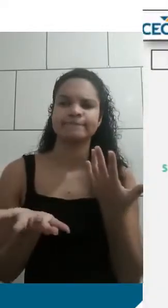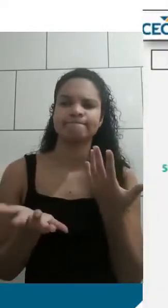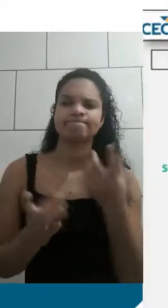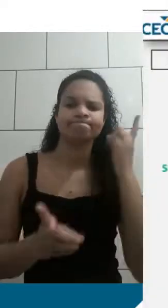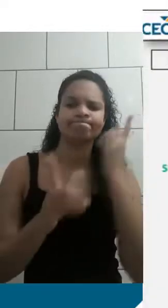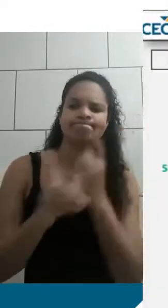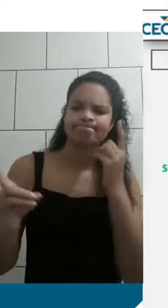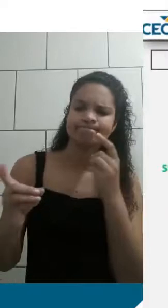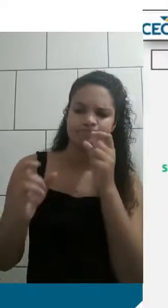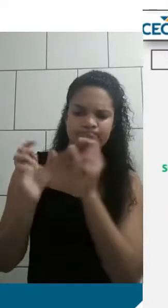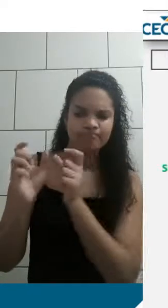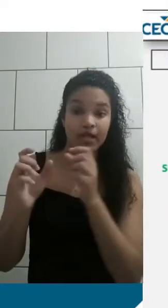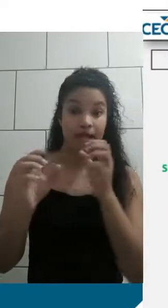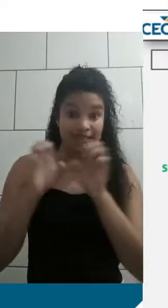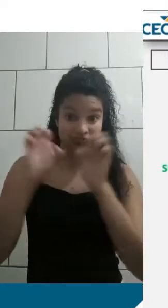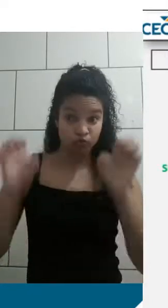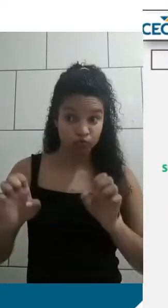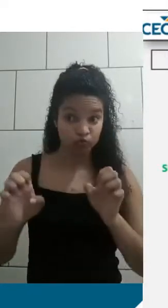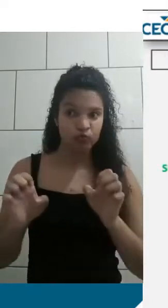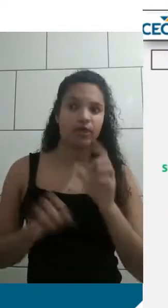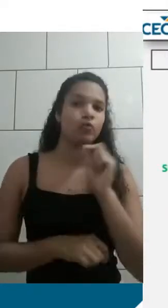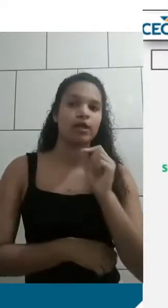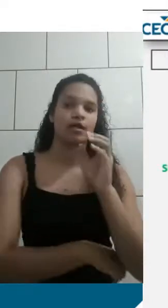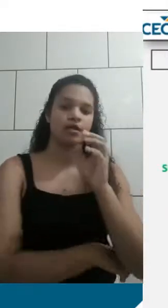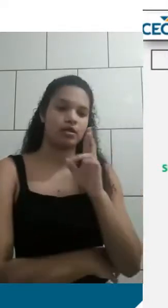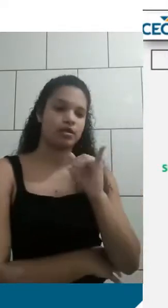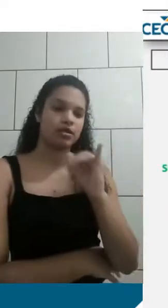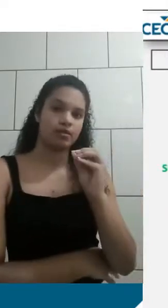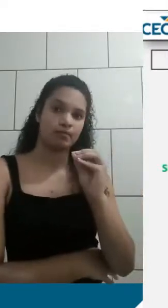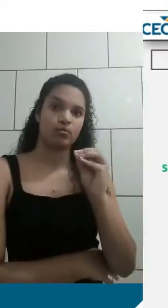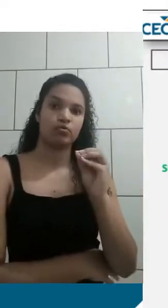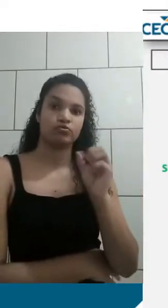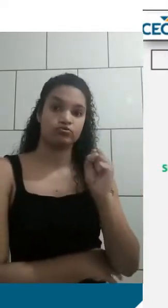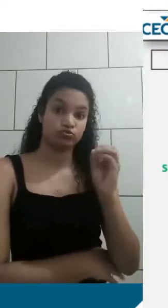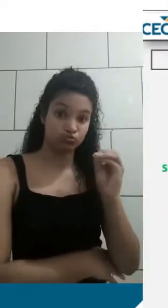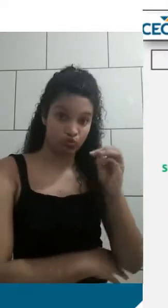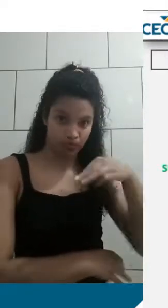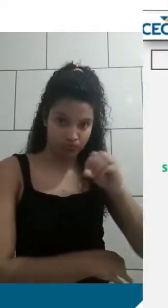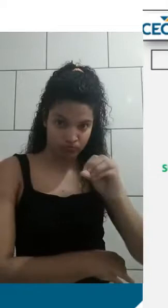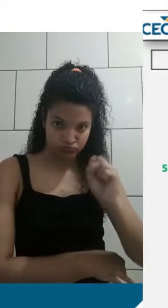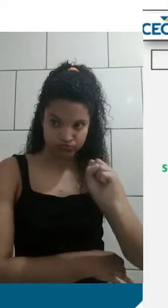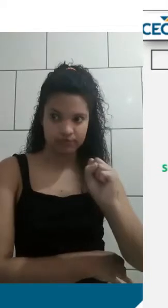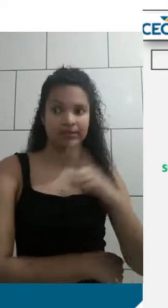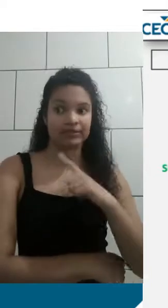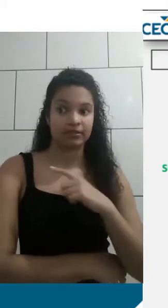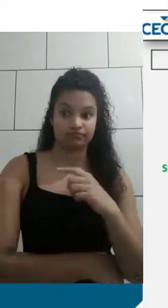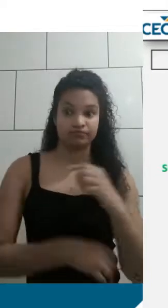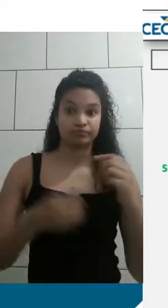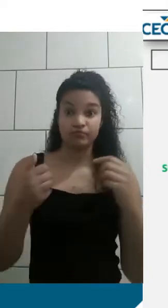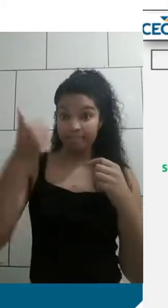As estruturas que lêem o código são os ribossomos, formados por duas subunidades, uma